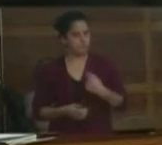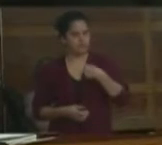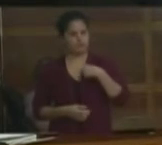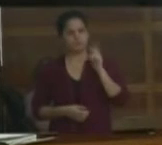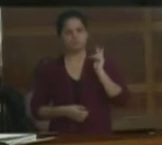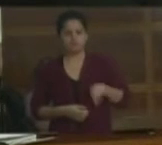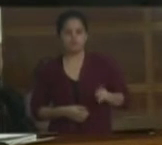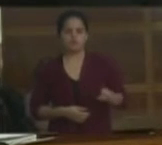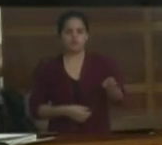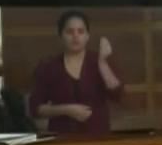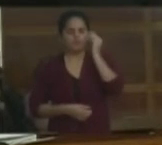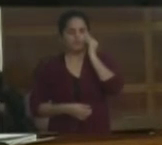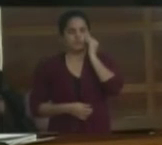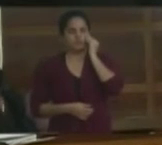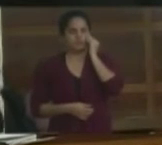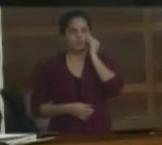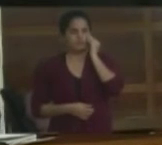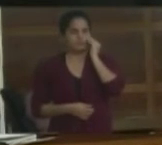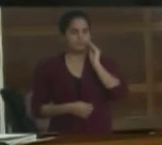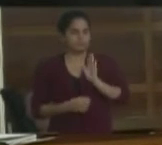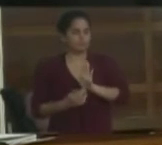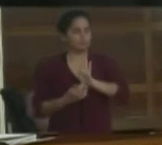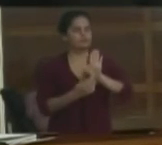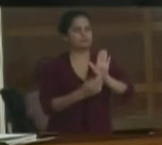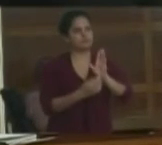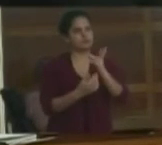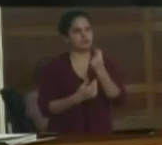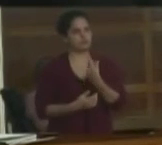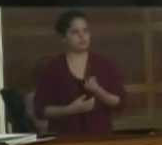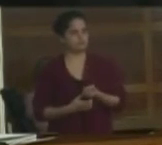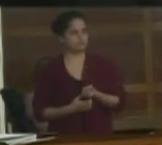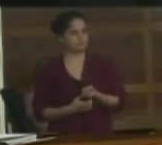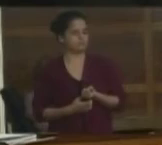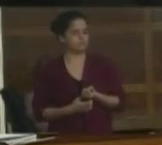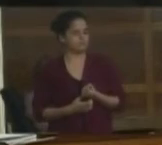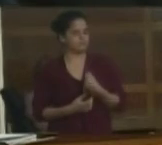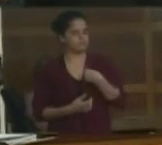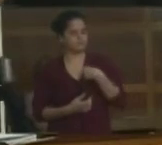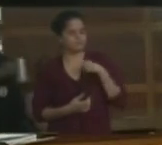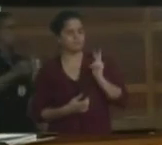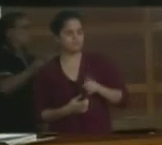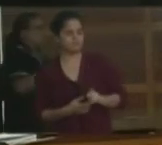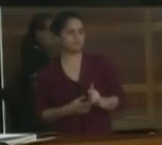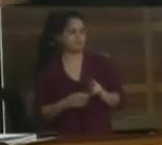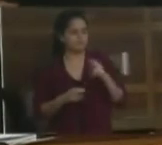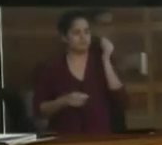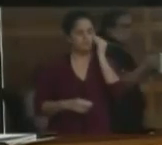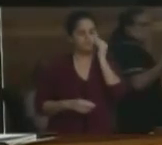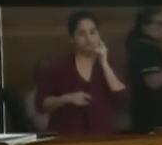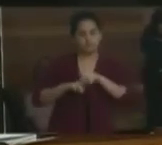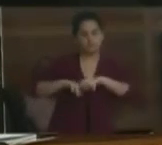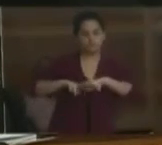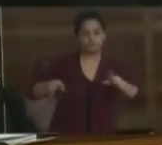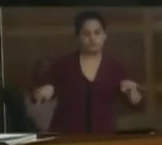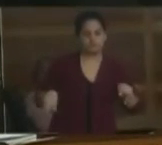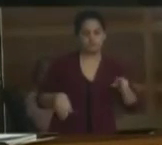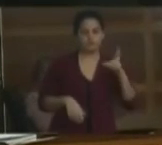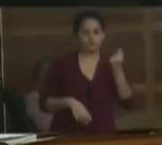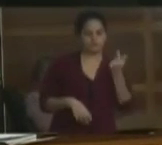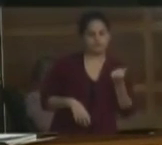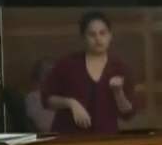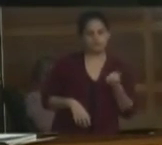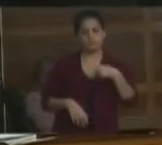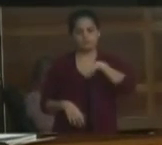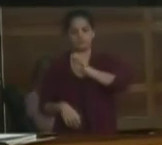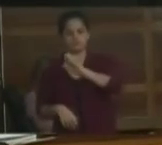eu sempre tentei demonstrar questão do financeiro né você já que aí eu tentei diferencial econômico do financeiro e colombo que eu acabei de mostrar